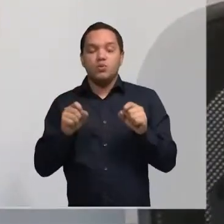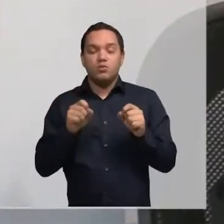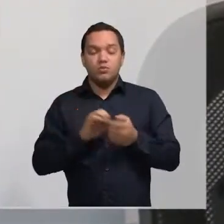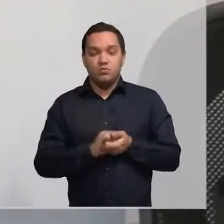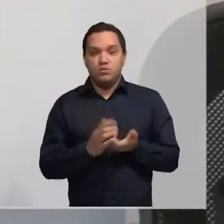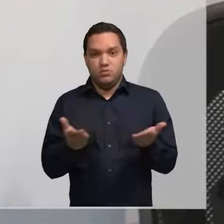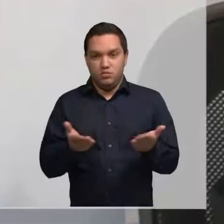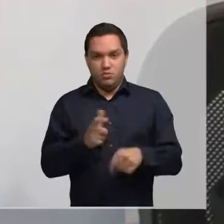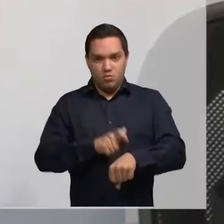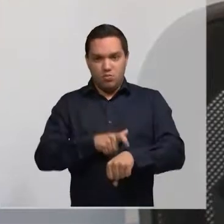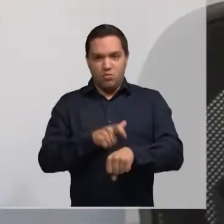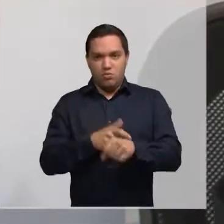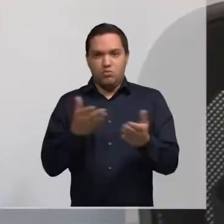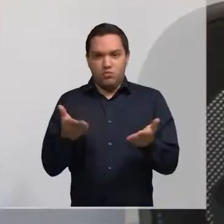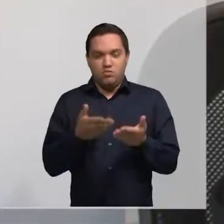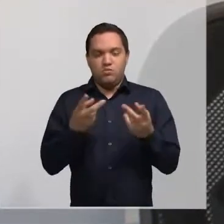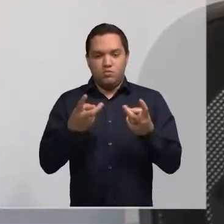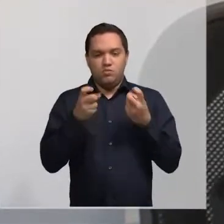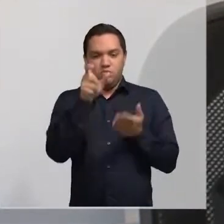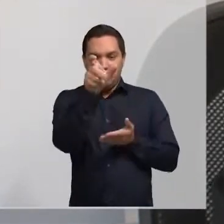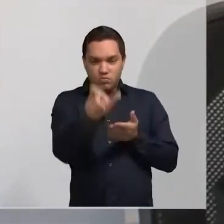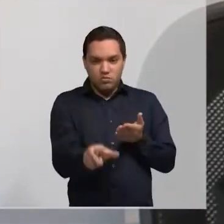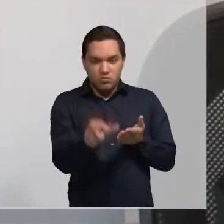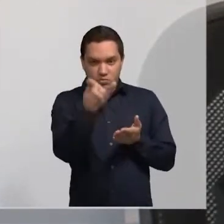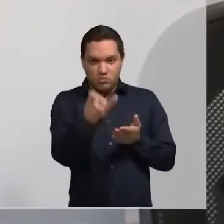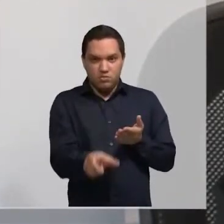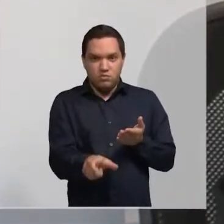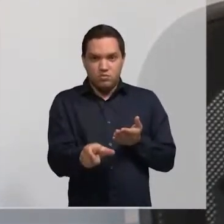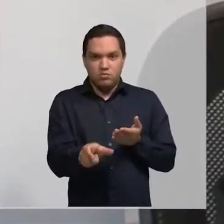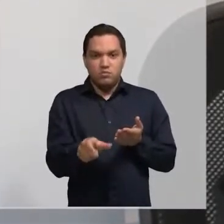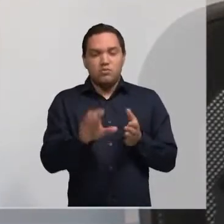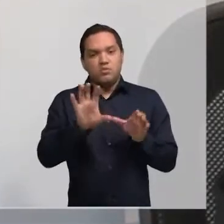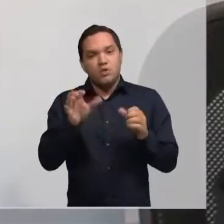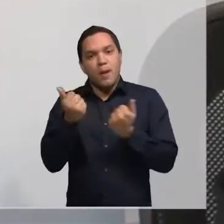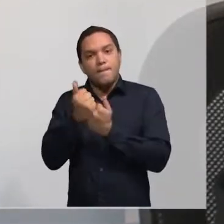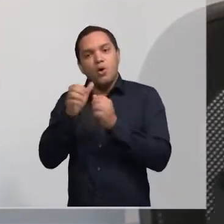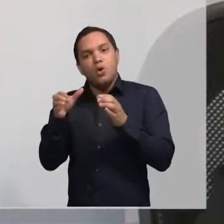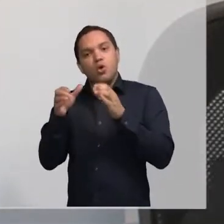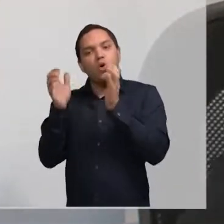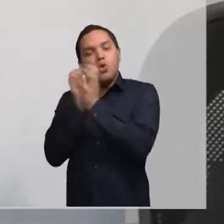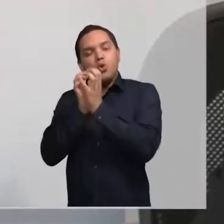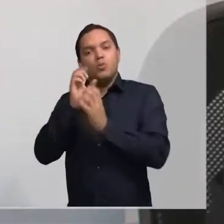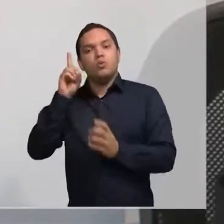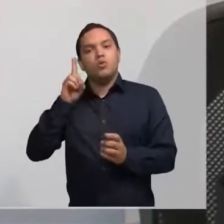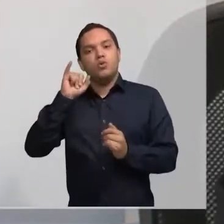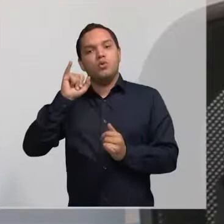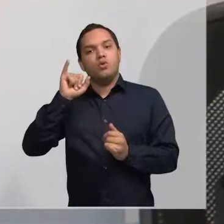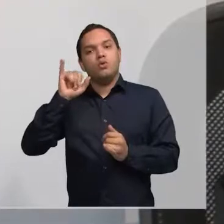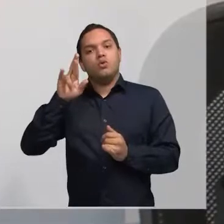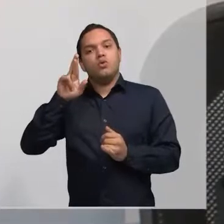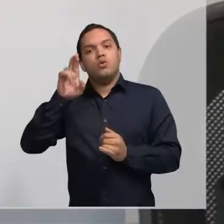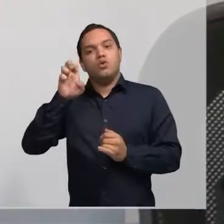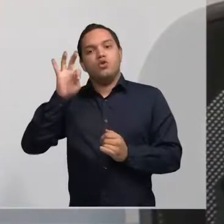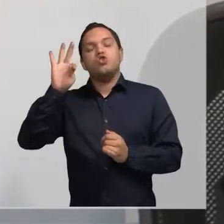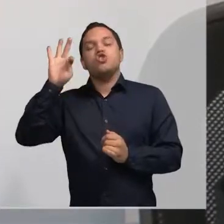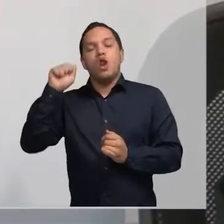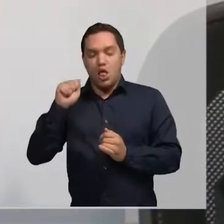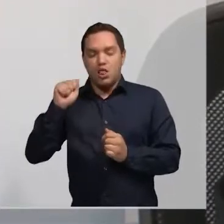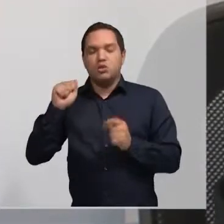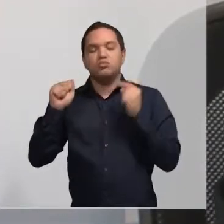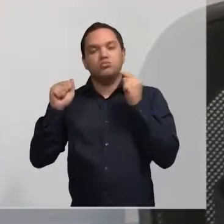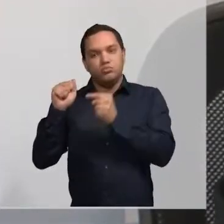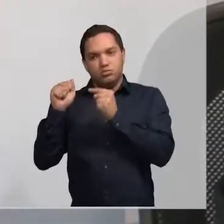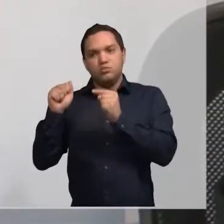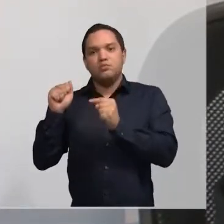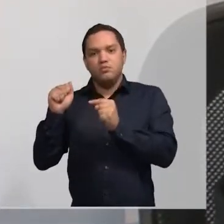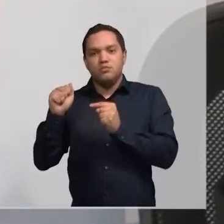nesse momento nós temos um candidato realmente de direita. De direita mesmo. Beirando a extrema-direita. Que faz tempo que a gente